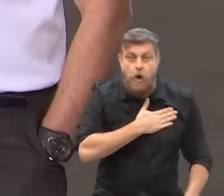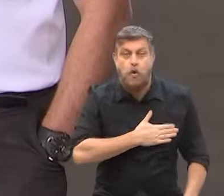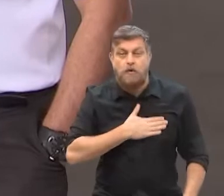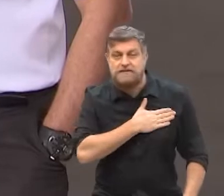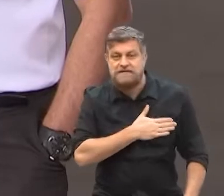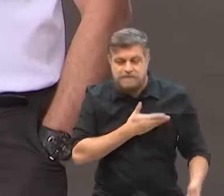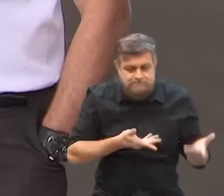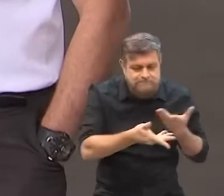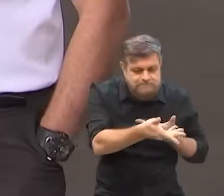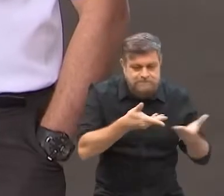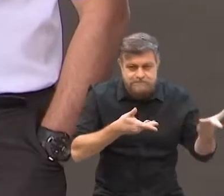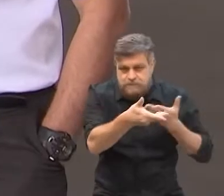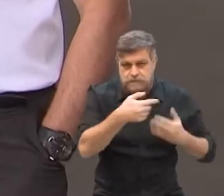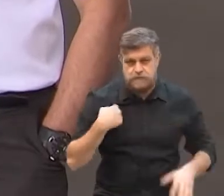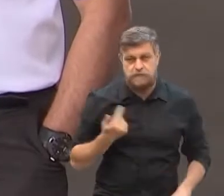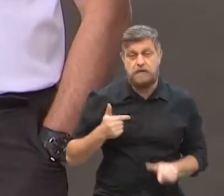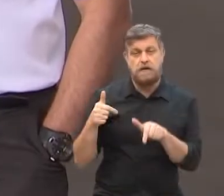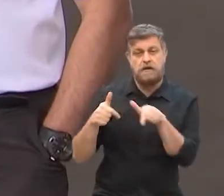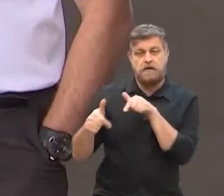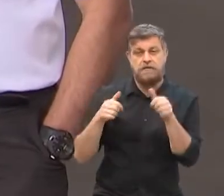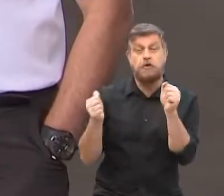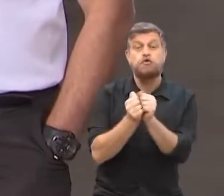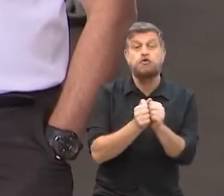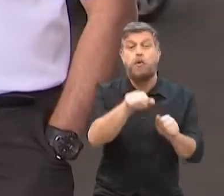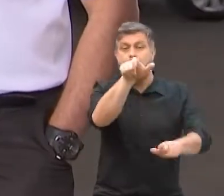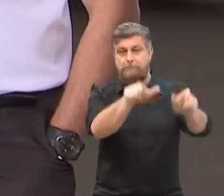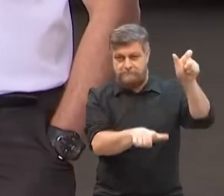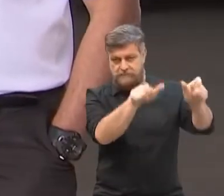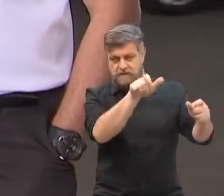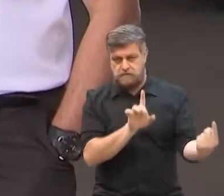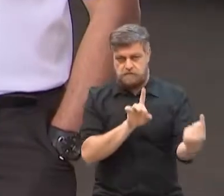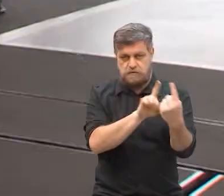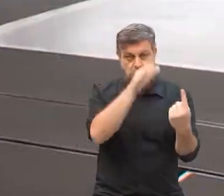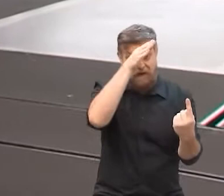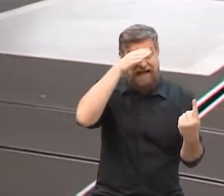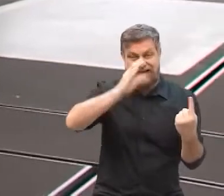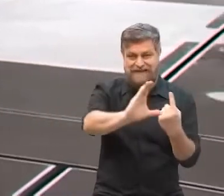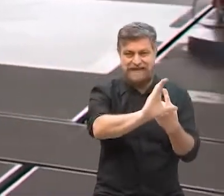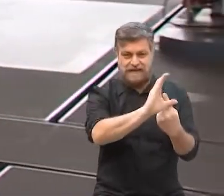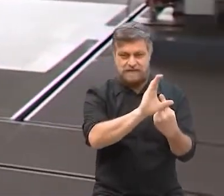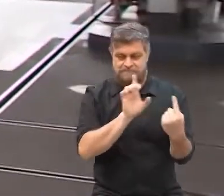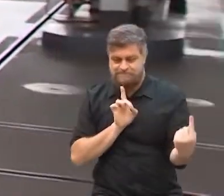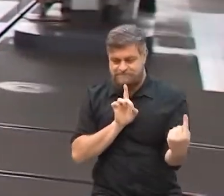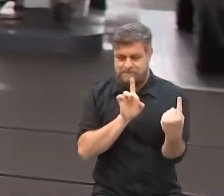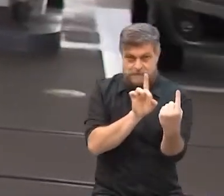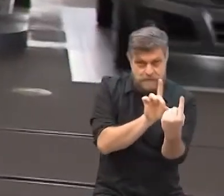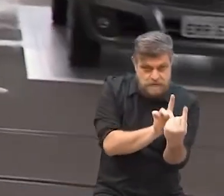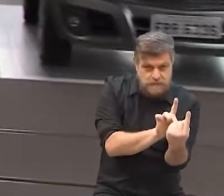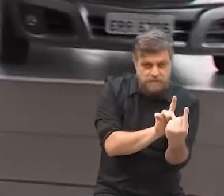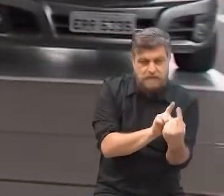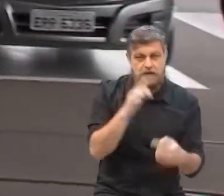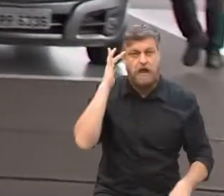público mesmo, que a gente trabalha muito com pessoas, né? Então, com cliente, acho que tem